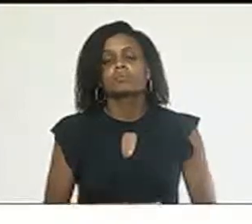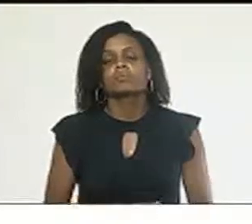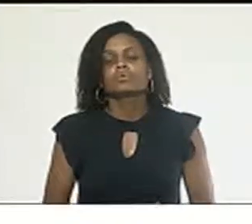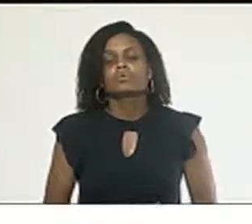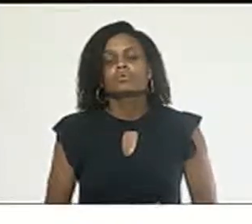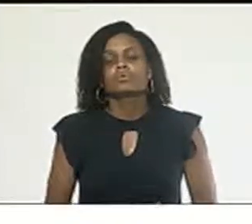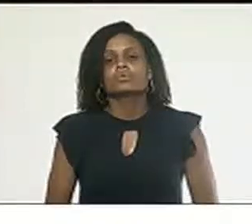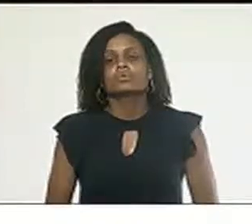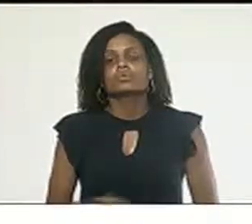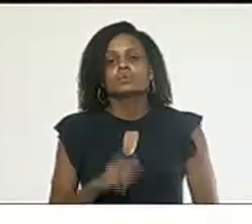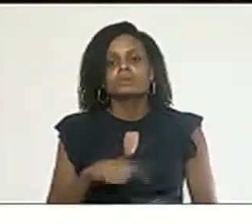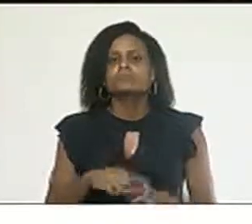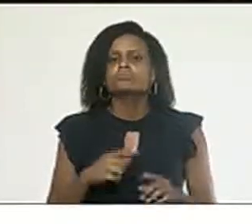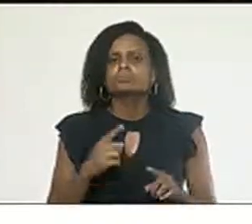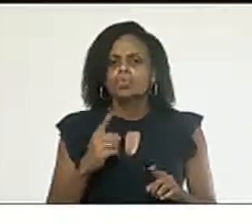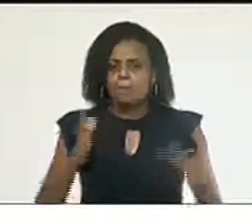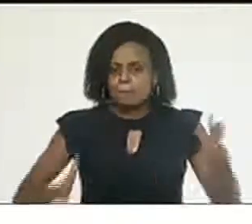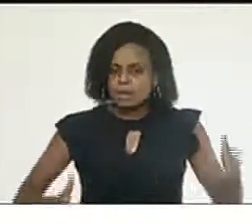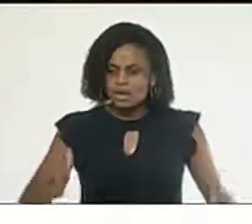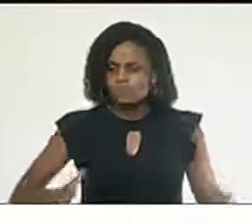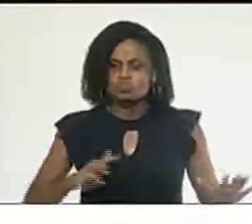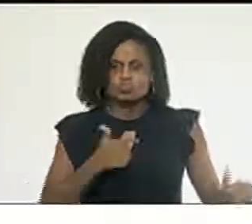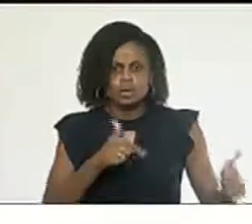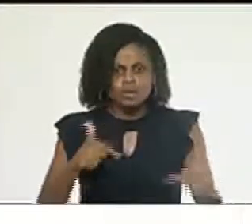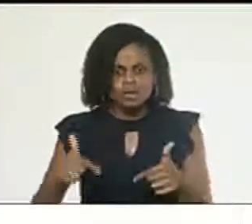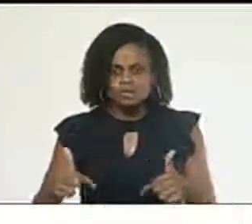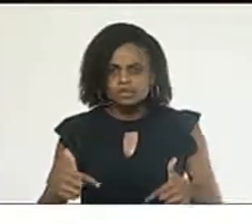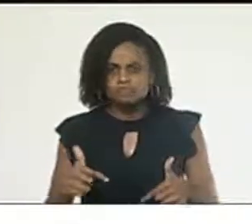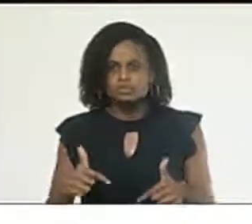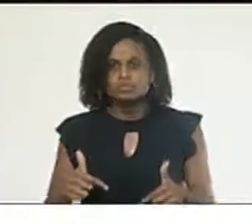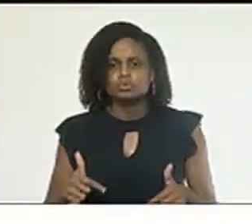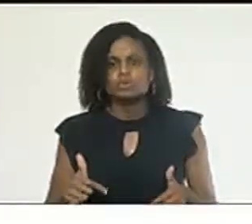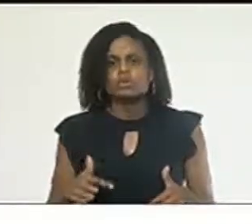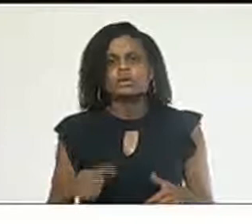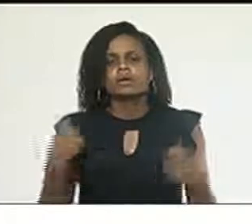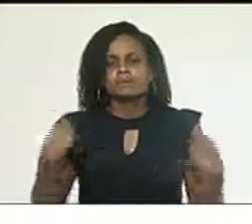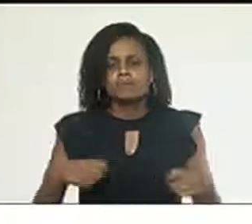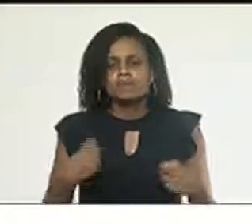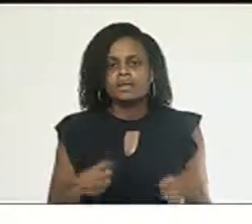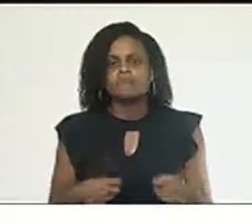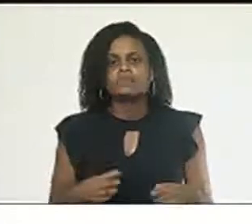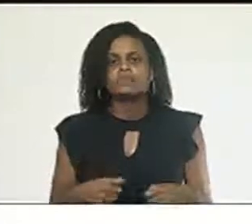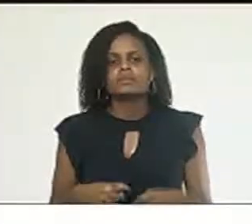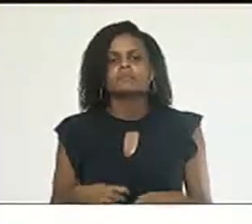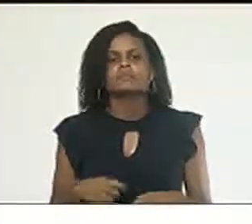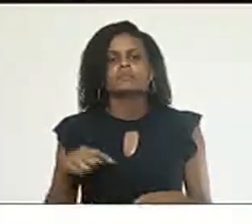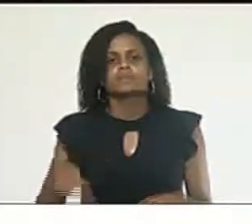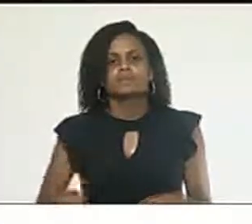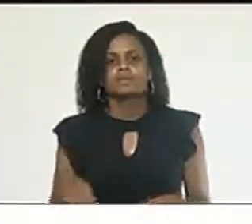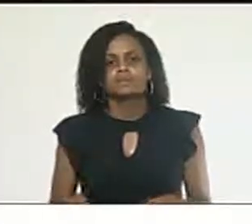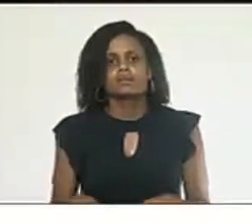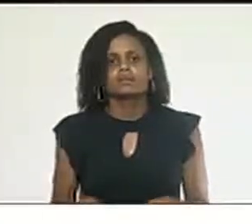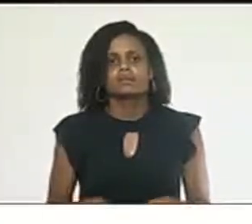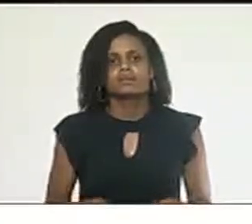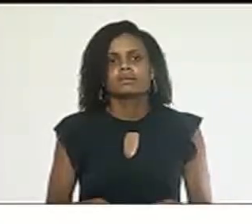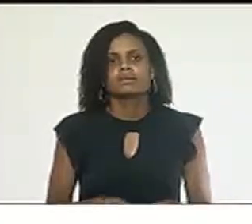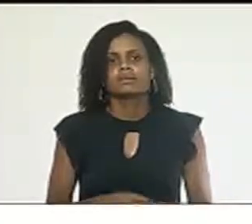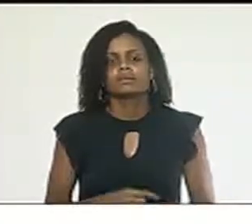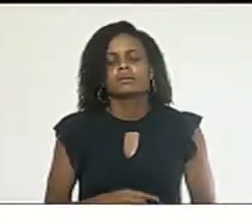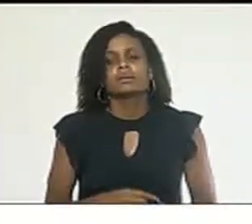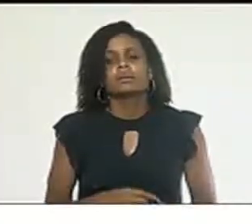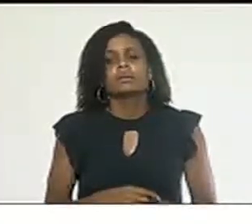que durante todo o trabalho que deva ser exercido aqui, com a